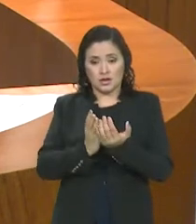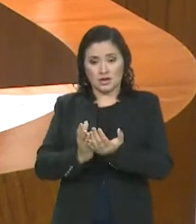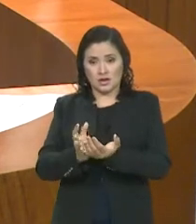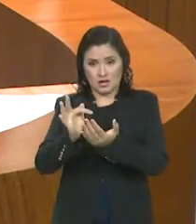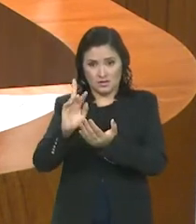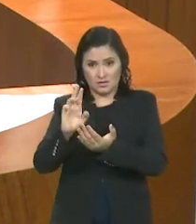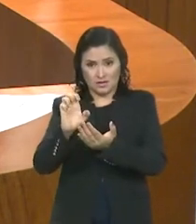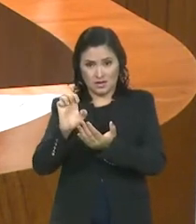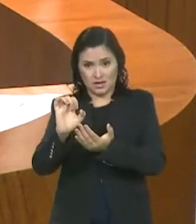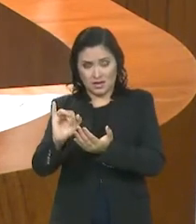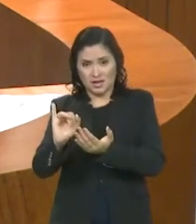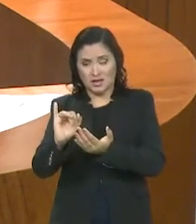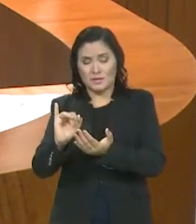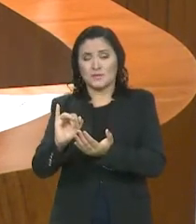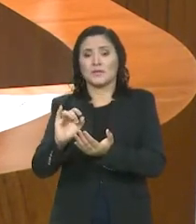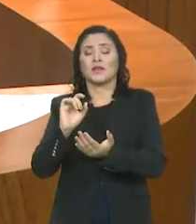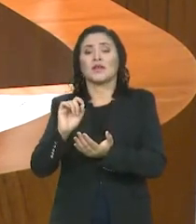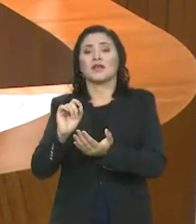Qual o objetivo?